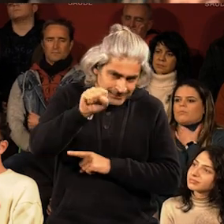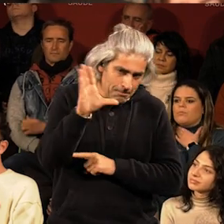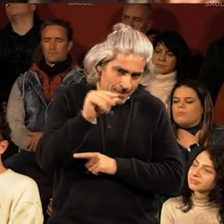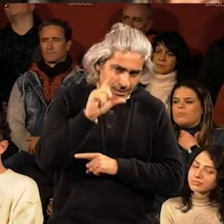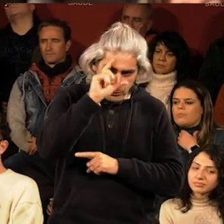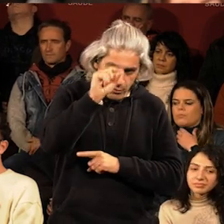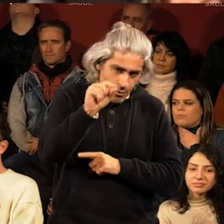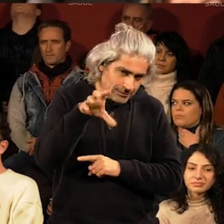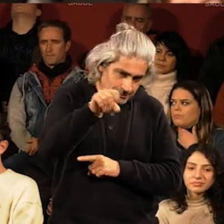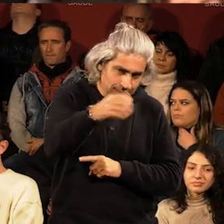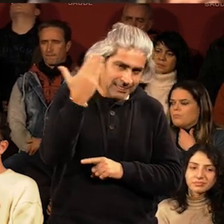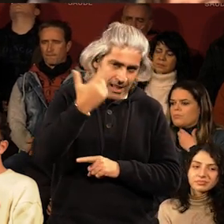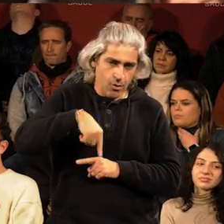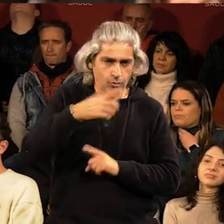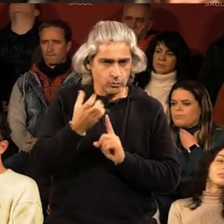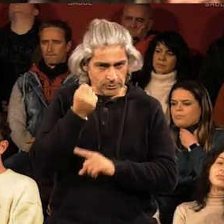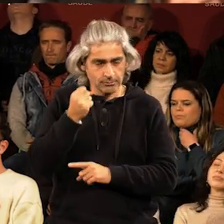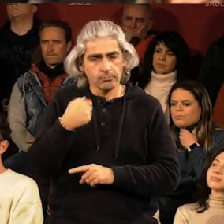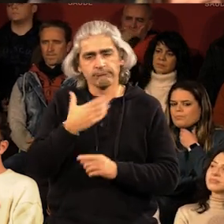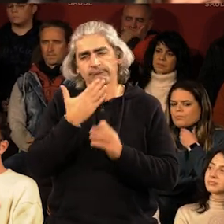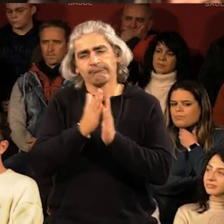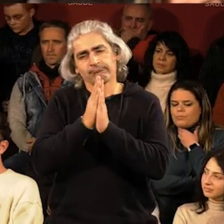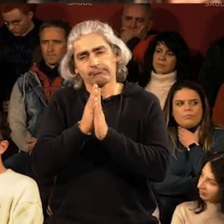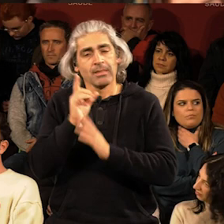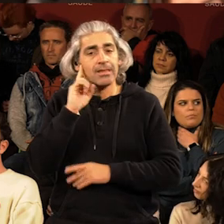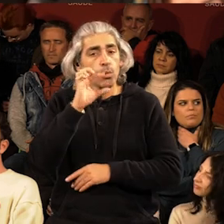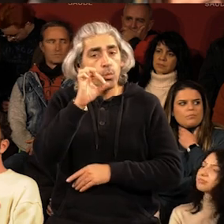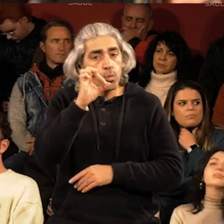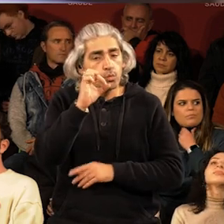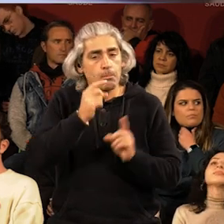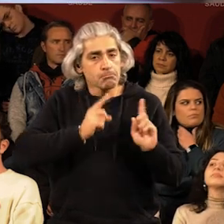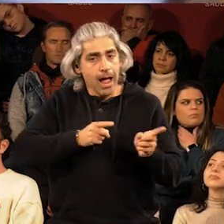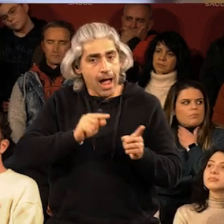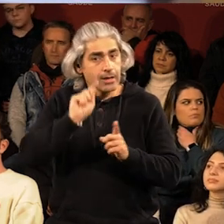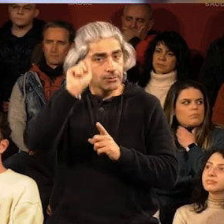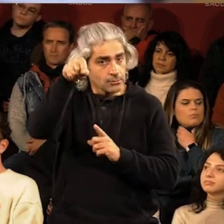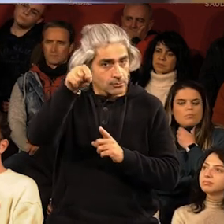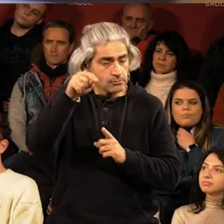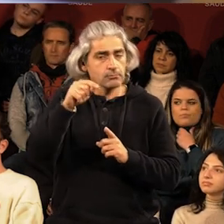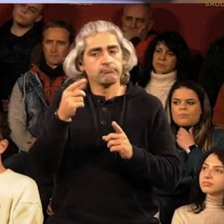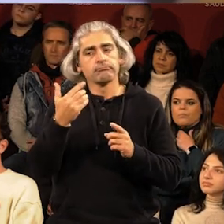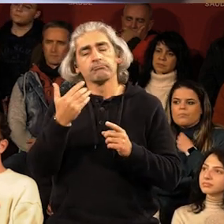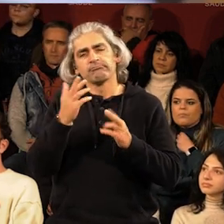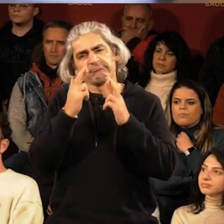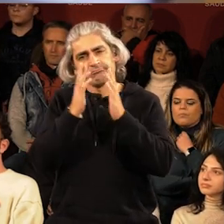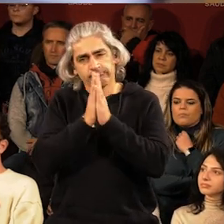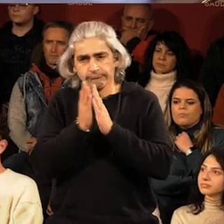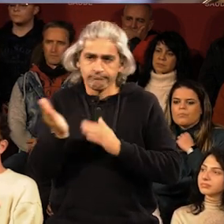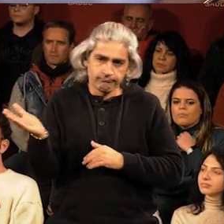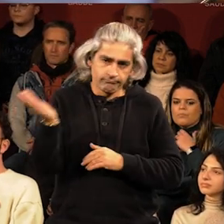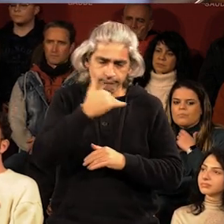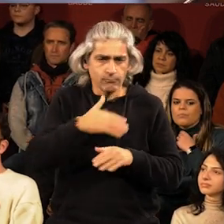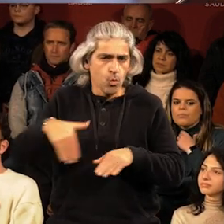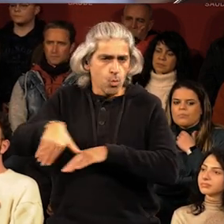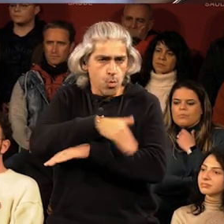deixo um apelo a que no próximo dia 8 de Março enchamos as ruas na